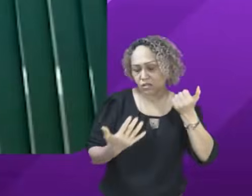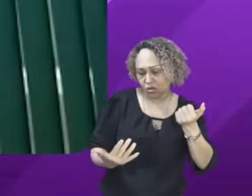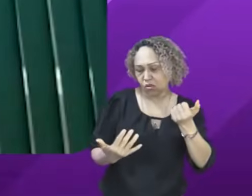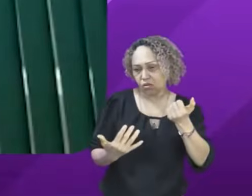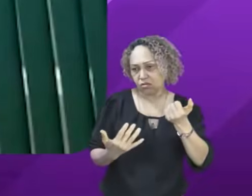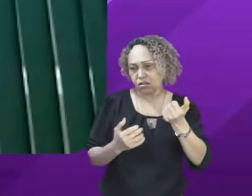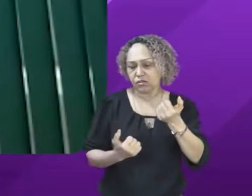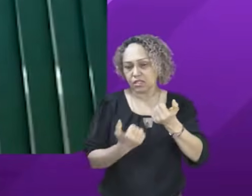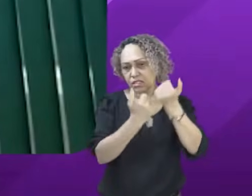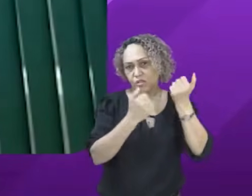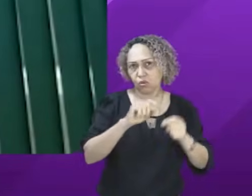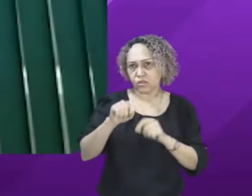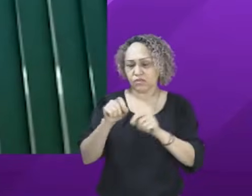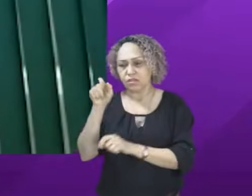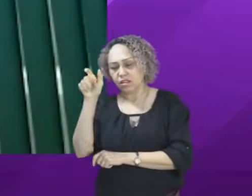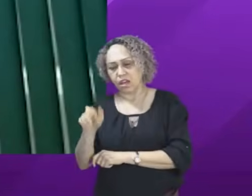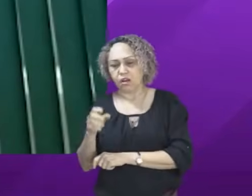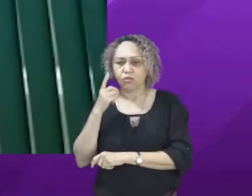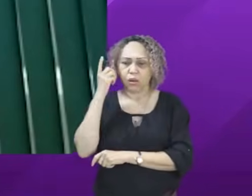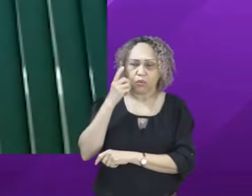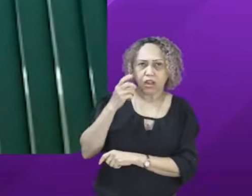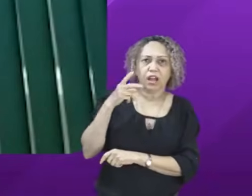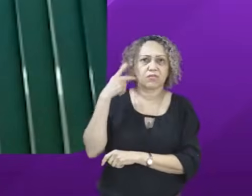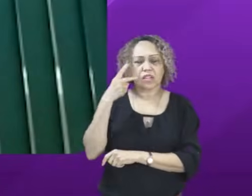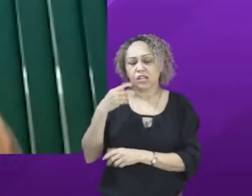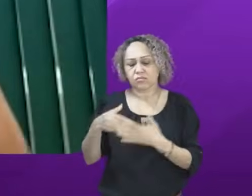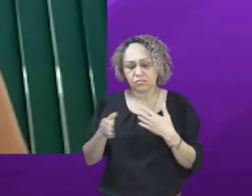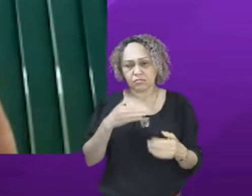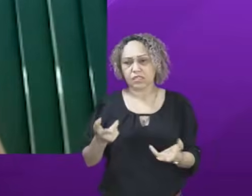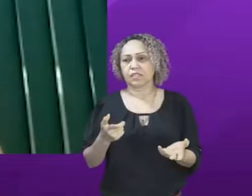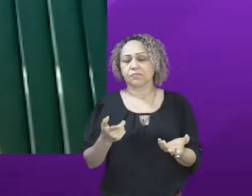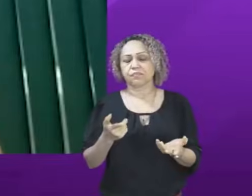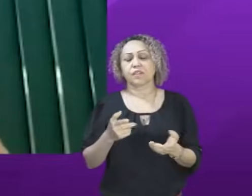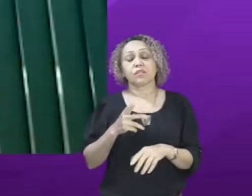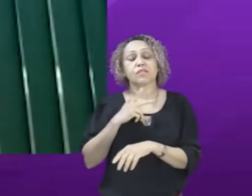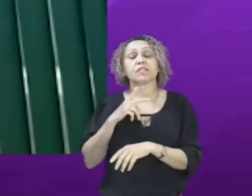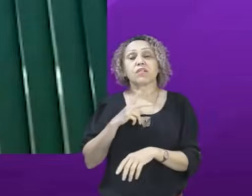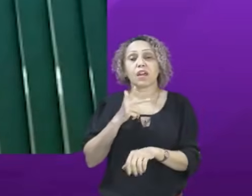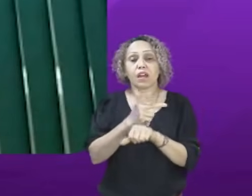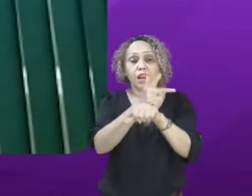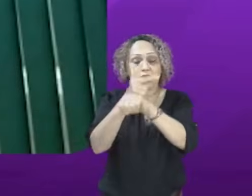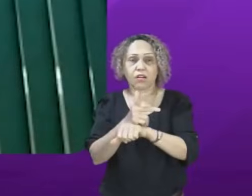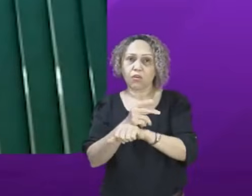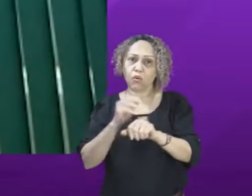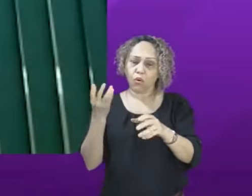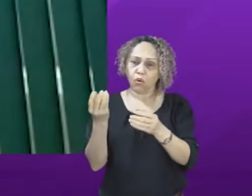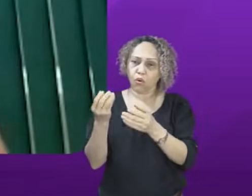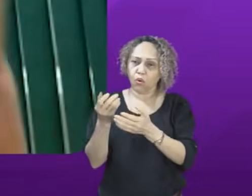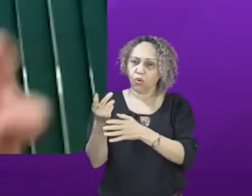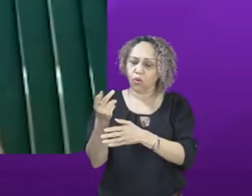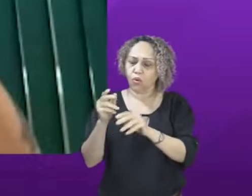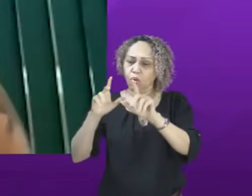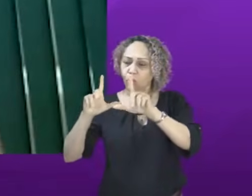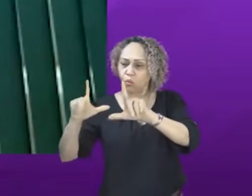coisa, transformar isso em um card, anunciando, transformar isso em um vídeo, anunciando, transformar isso em